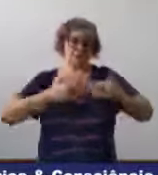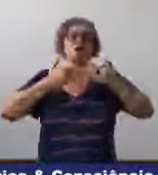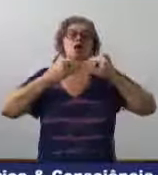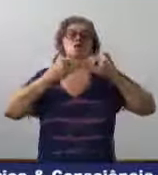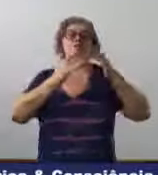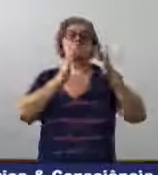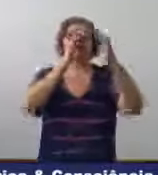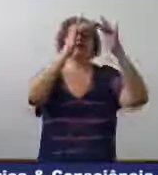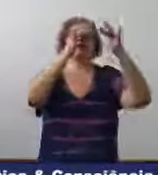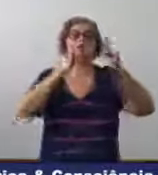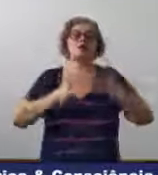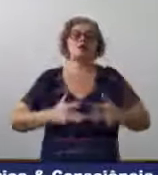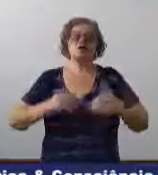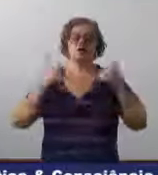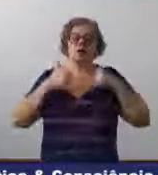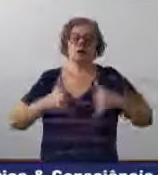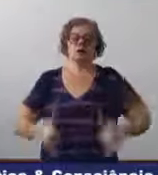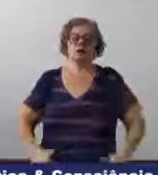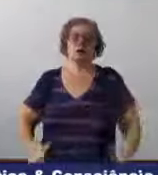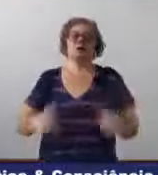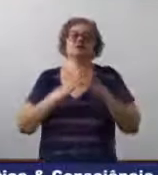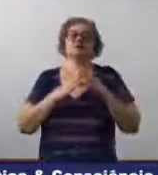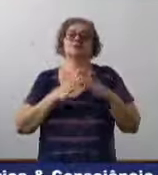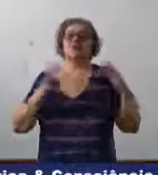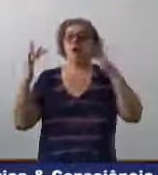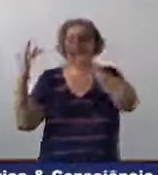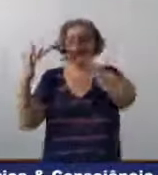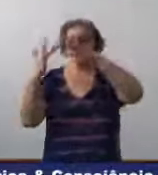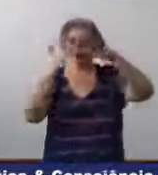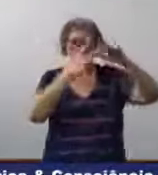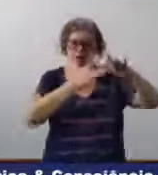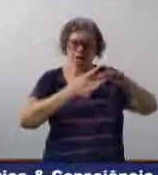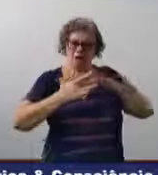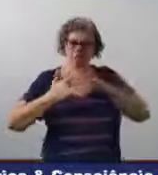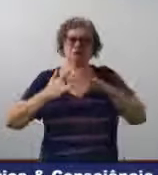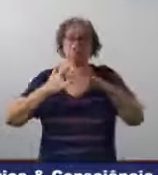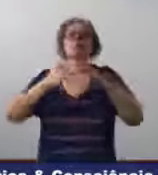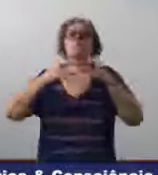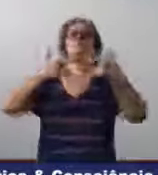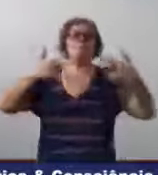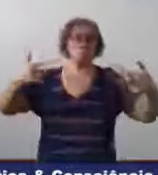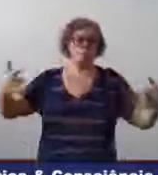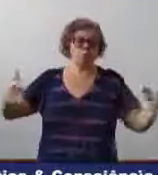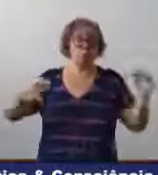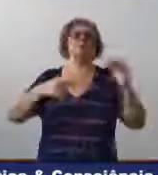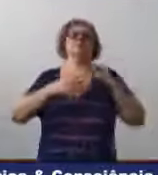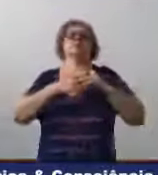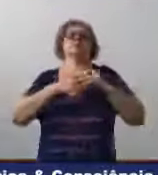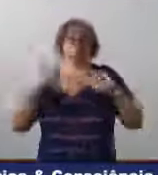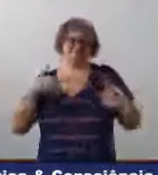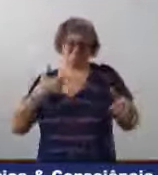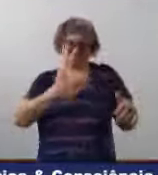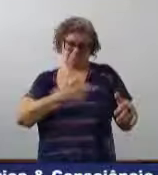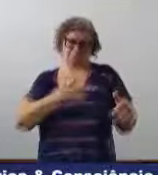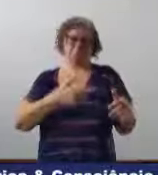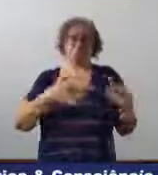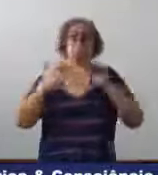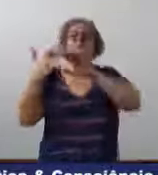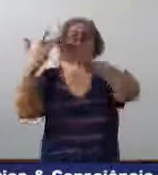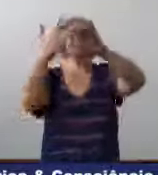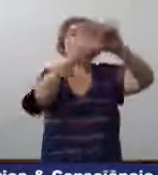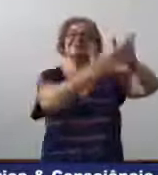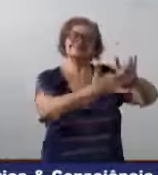frequência vibratória, uma determinada inspiração, mesmo muitas das curas, quando nós